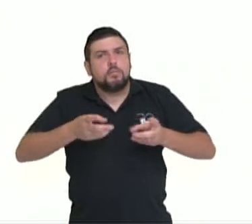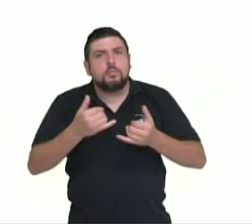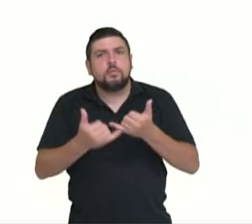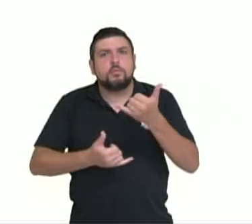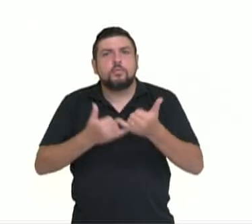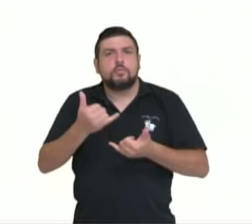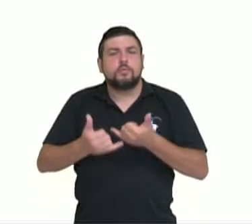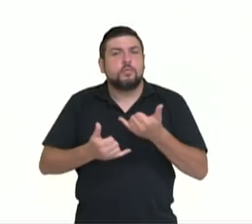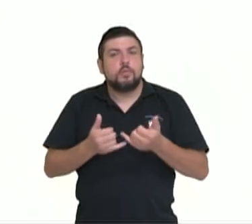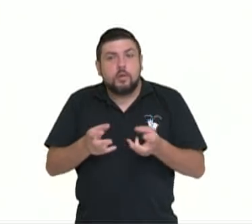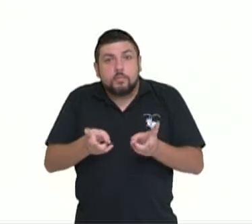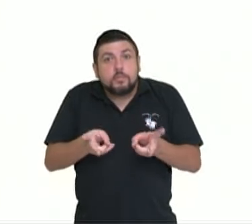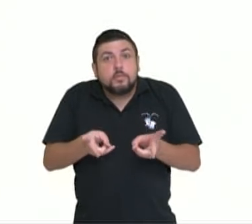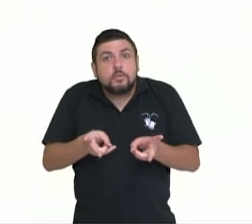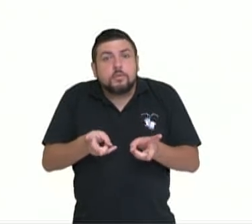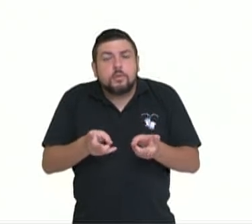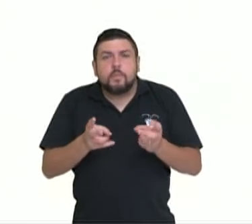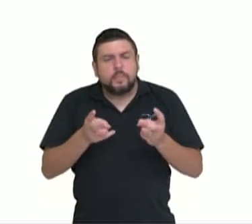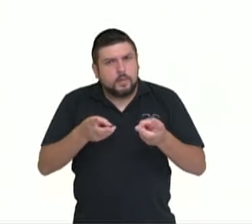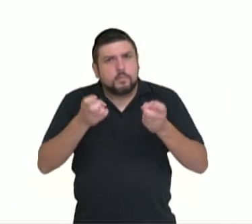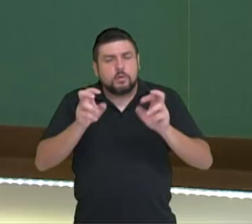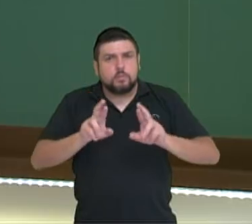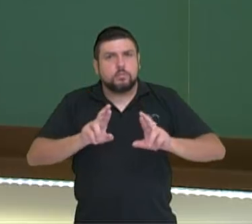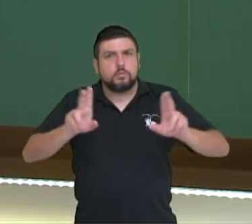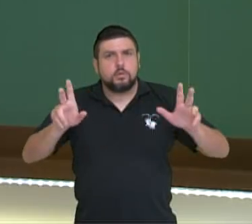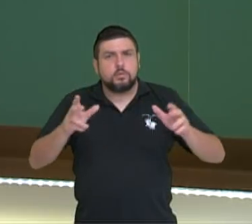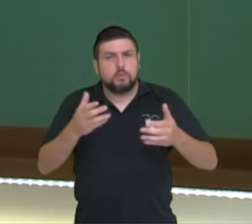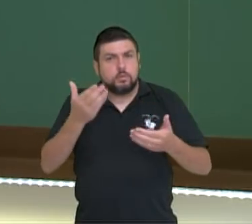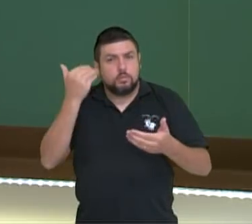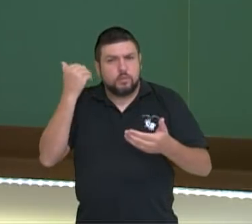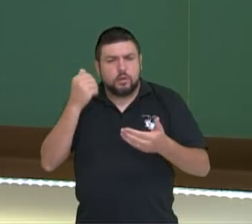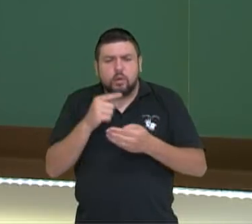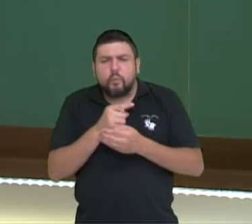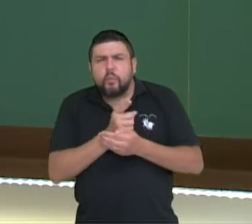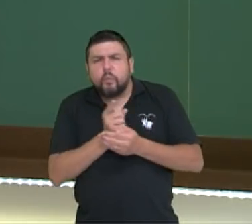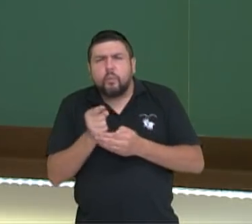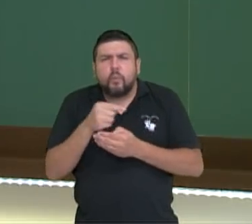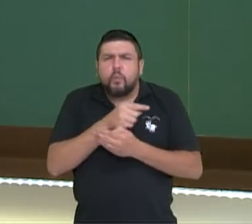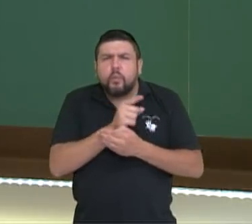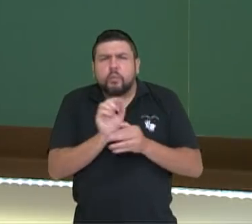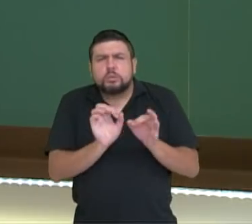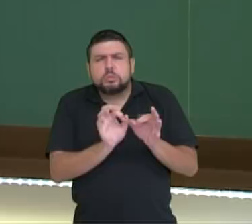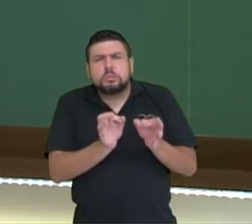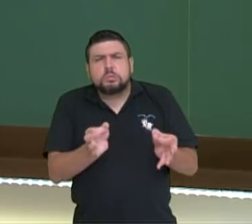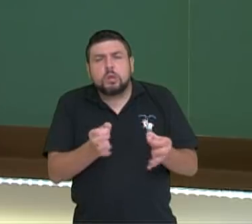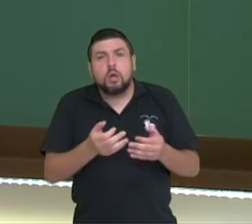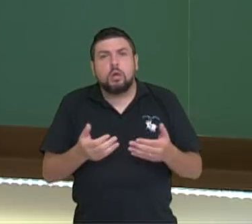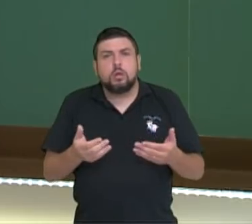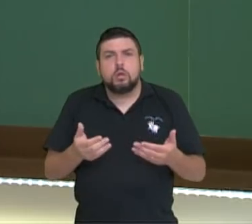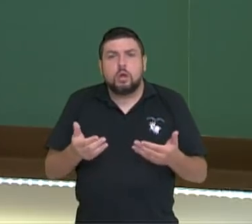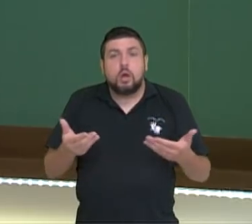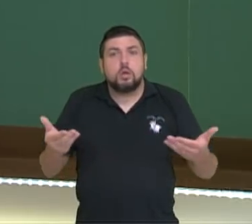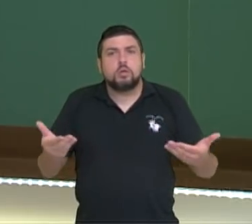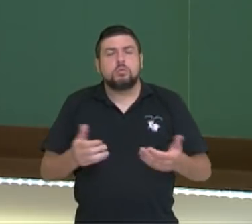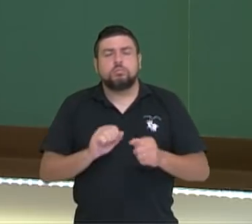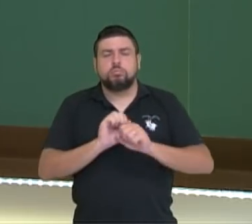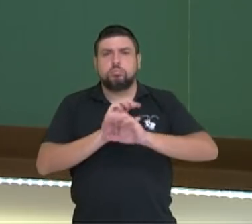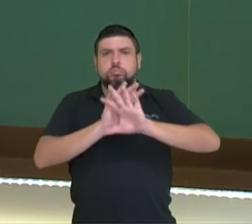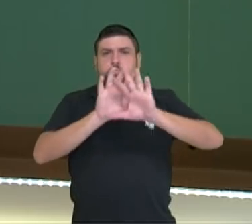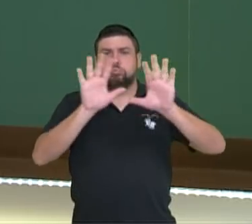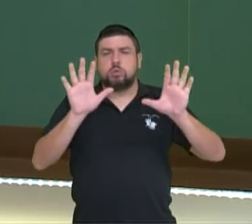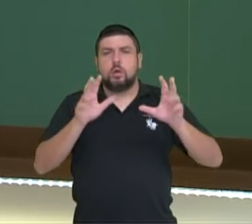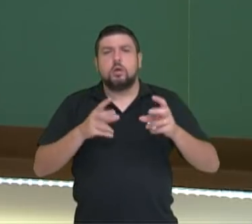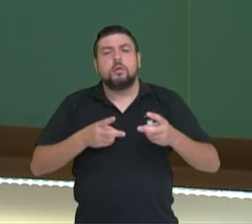atual. Então você percebe a diferença que aconteceu aí nos jogos eletrônicos para esses equipamentos,